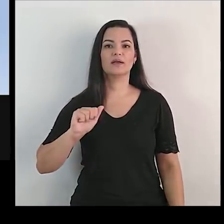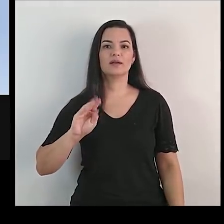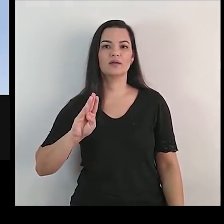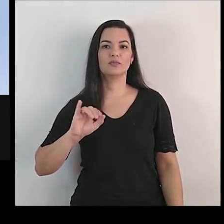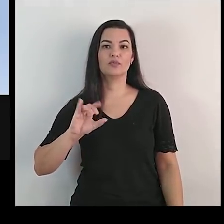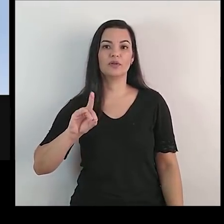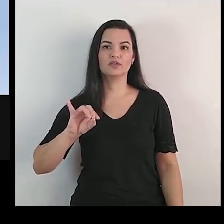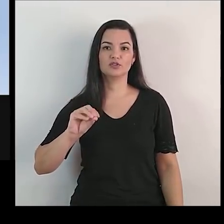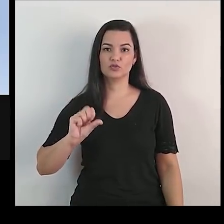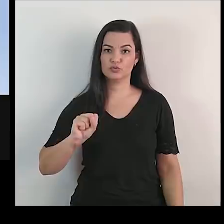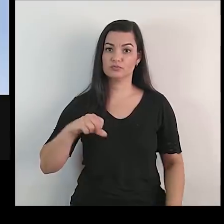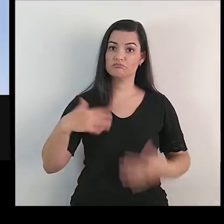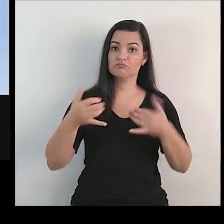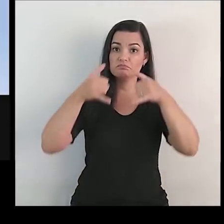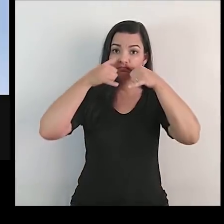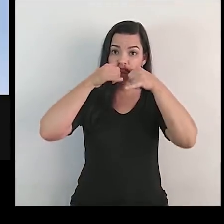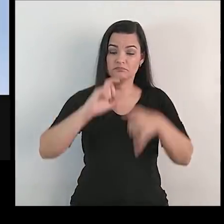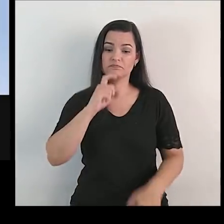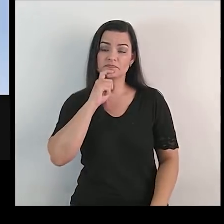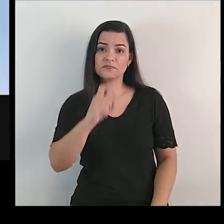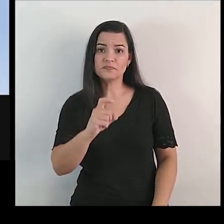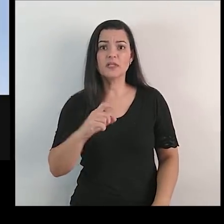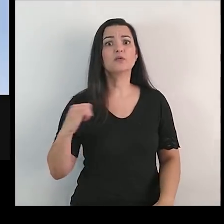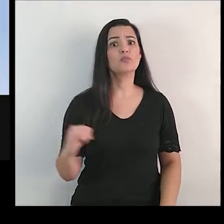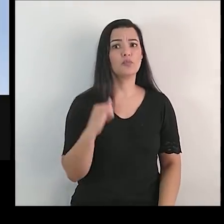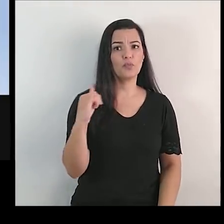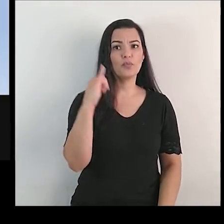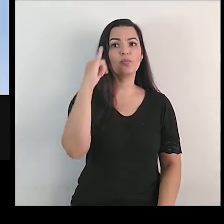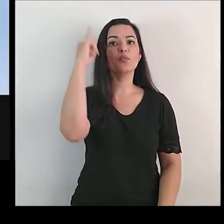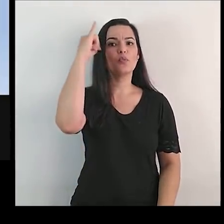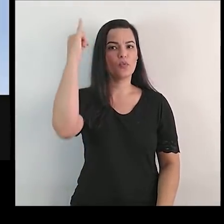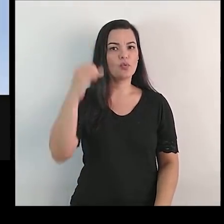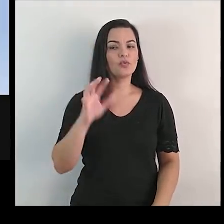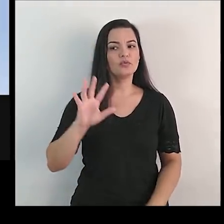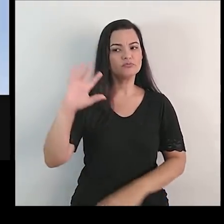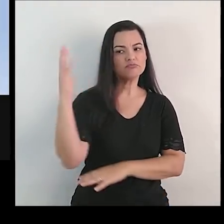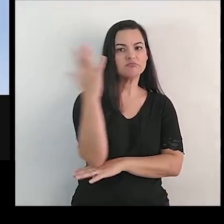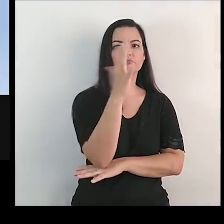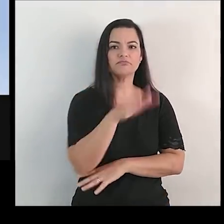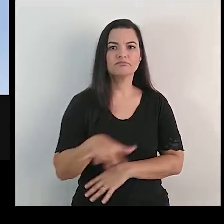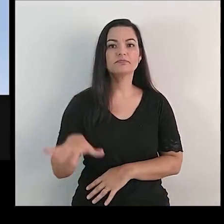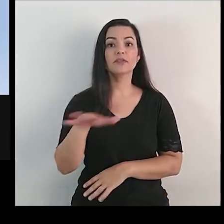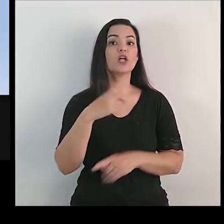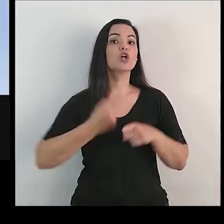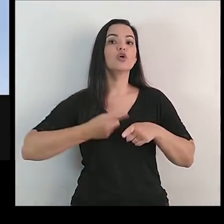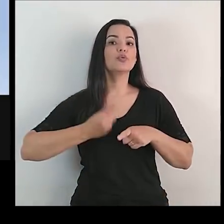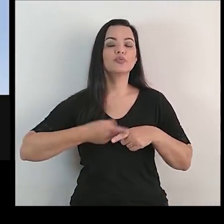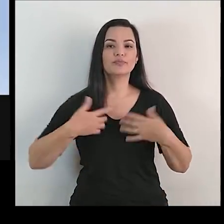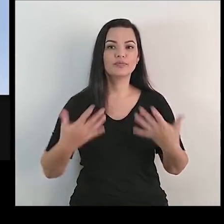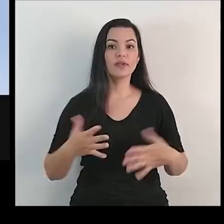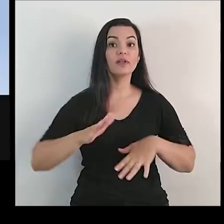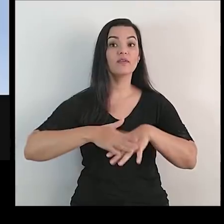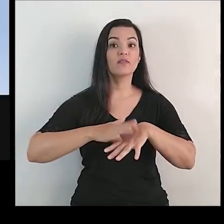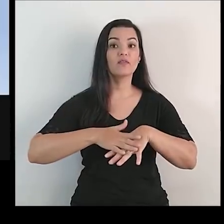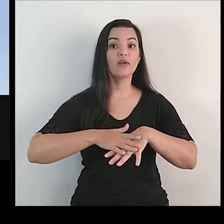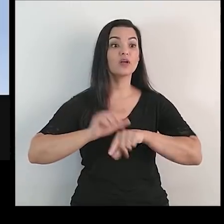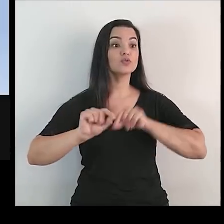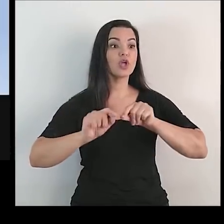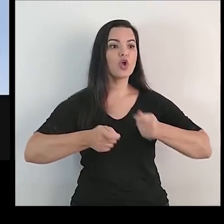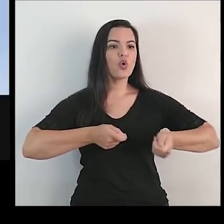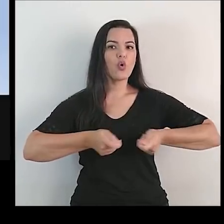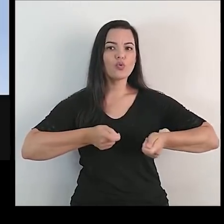né? Então, as carochas é um grupo de inseto que é extremamente importante também para o ambiente, porque elas